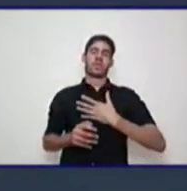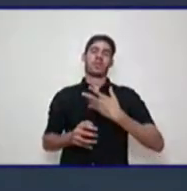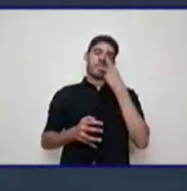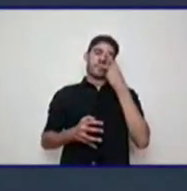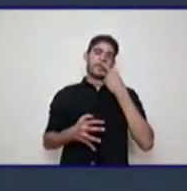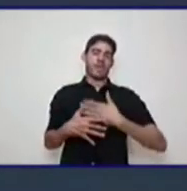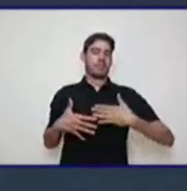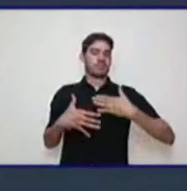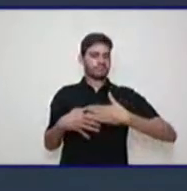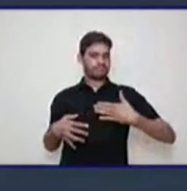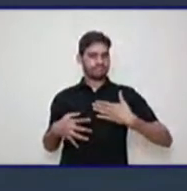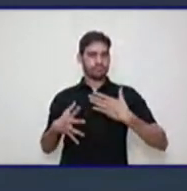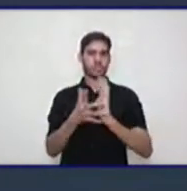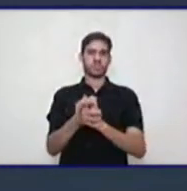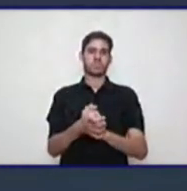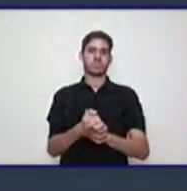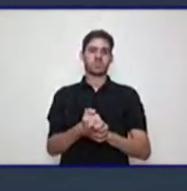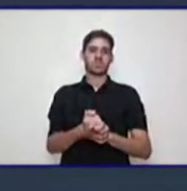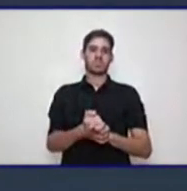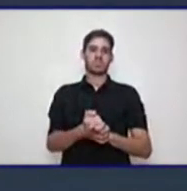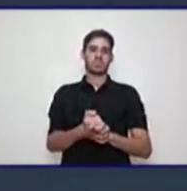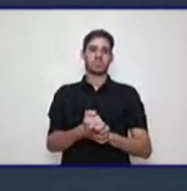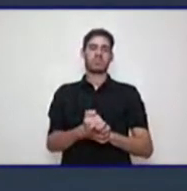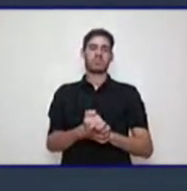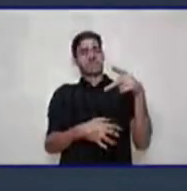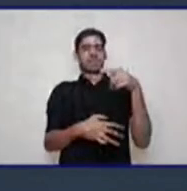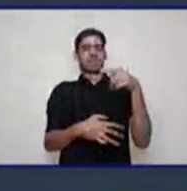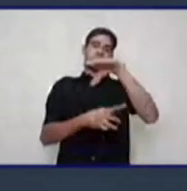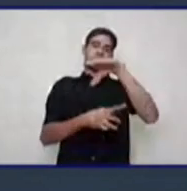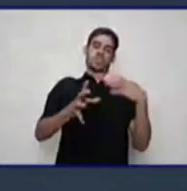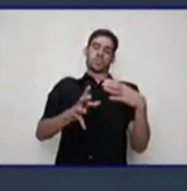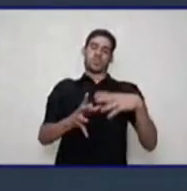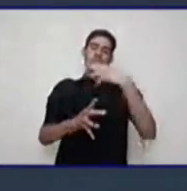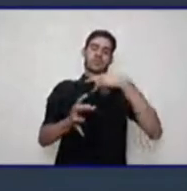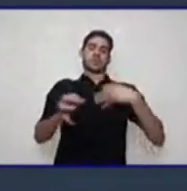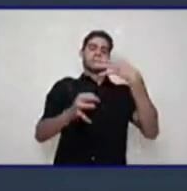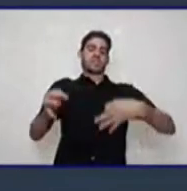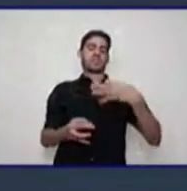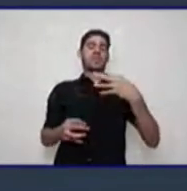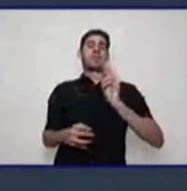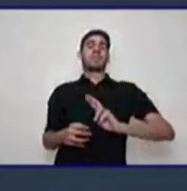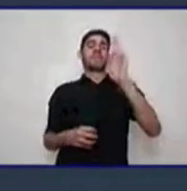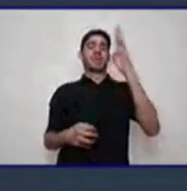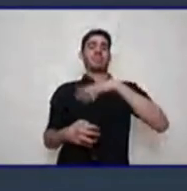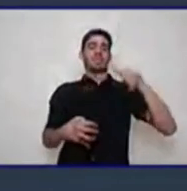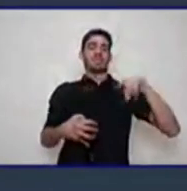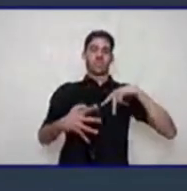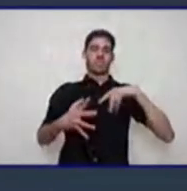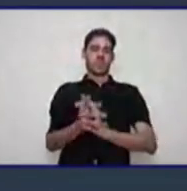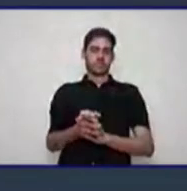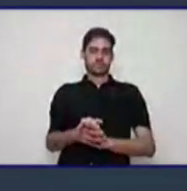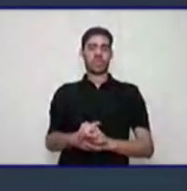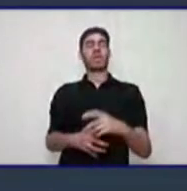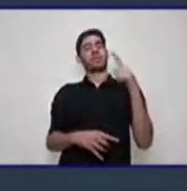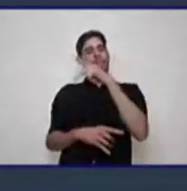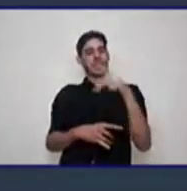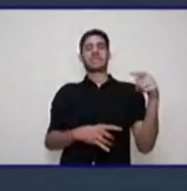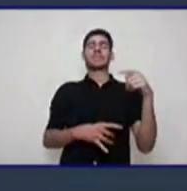palavra. Presidente, presidente, senhores julgadores, doutor representante do Ministério Público. Presidente, eu estou até com um pouco